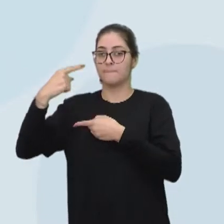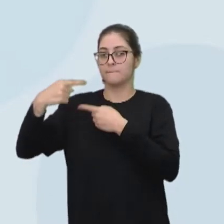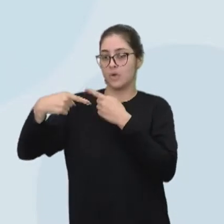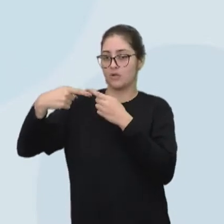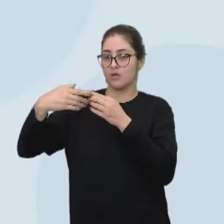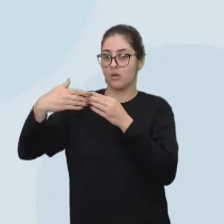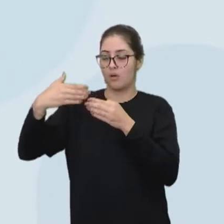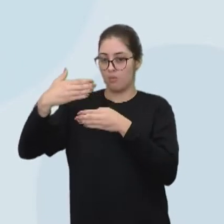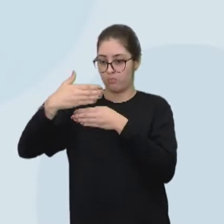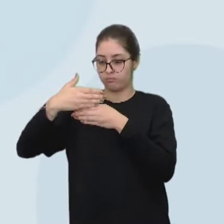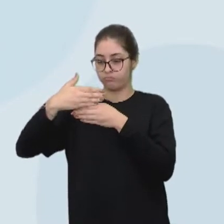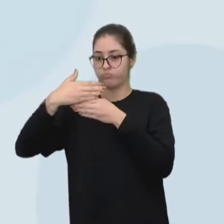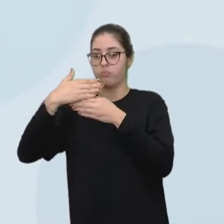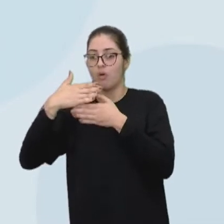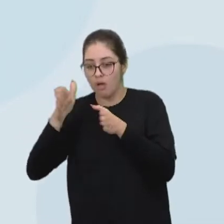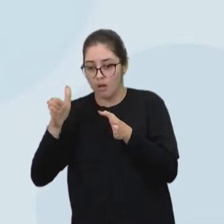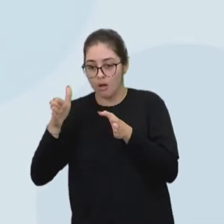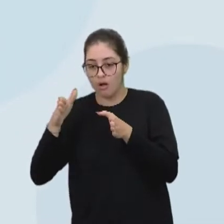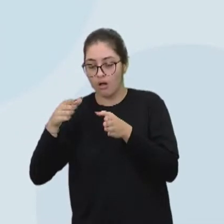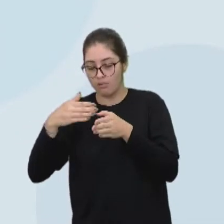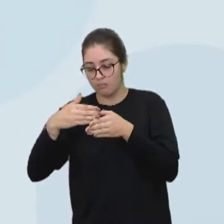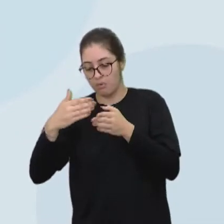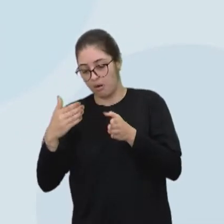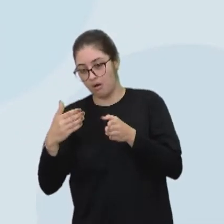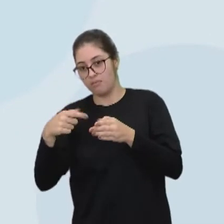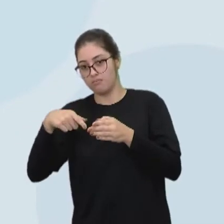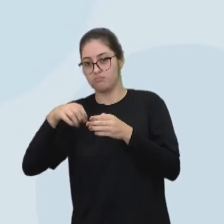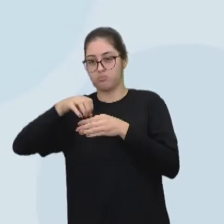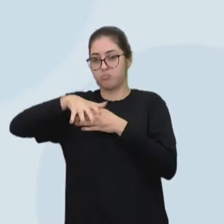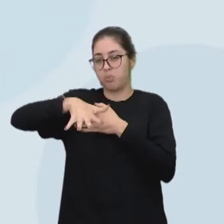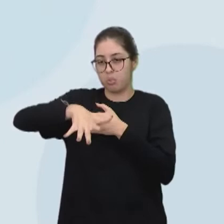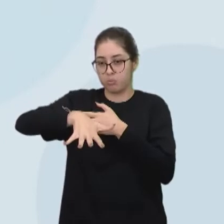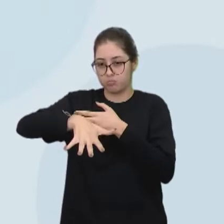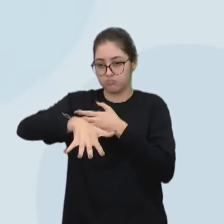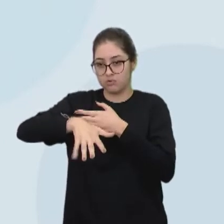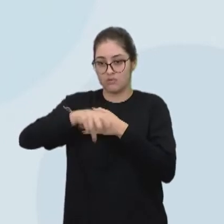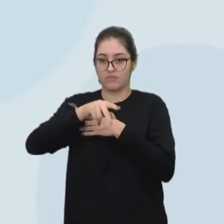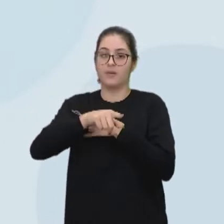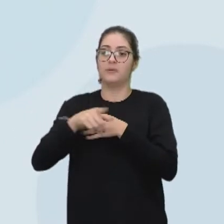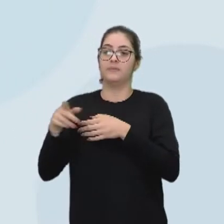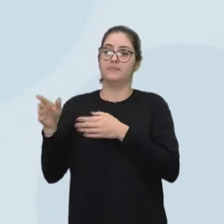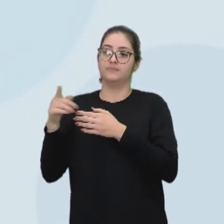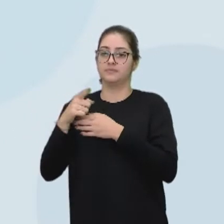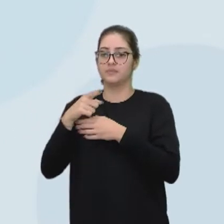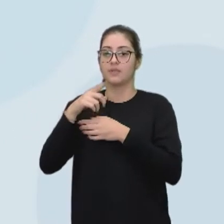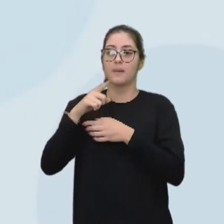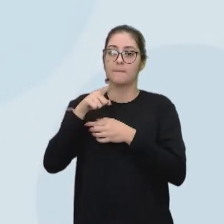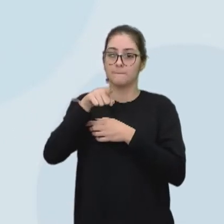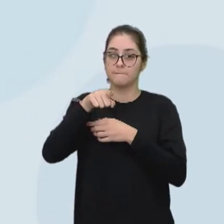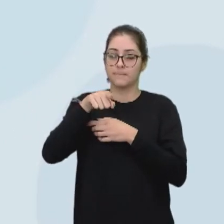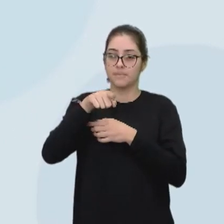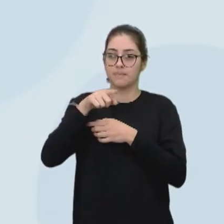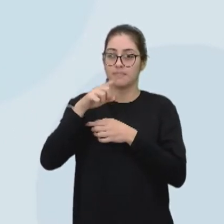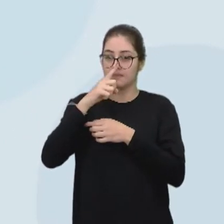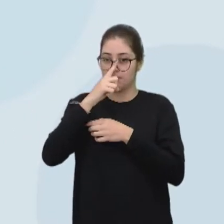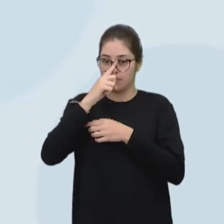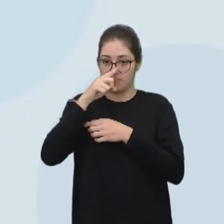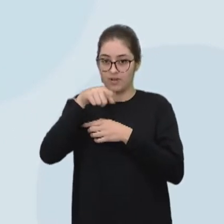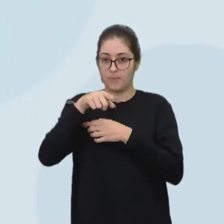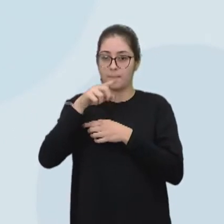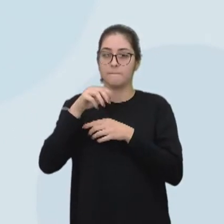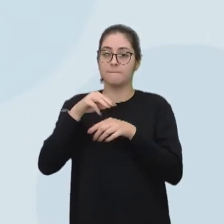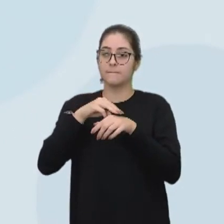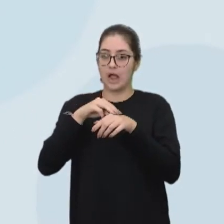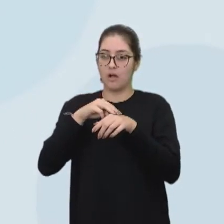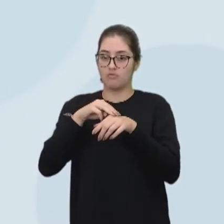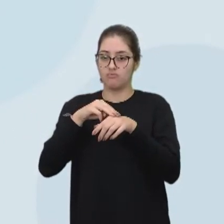já vejo, a gente está observando a parte marrom aí que está se estendendo, né, que vai aí no entorno do rio. Quando ele aumenta,